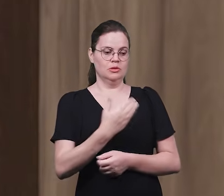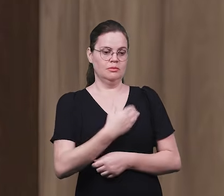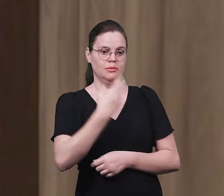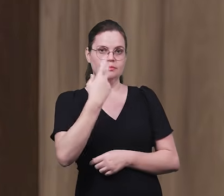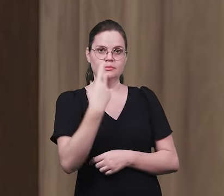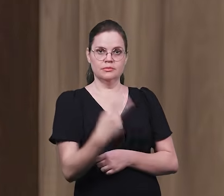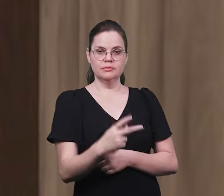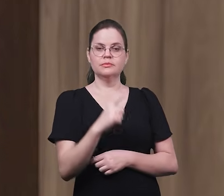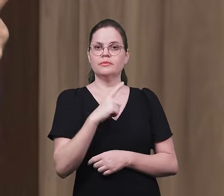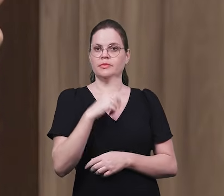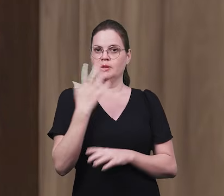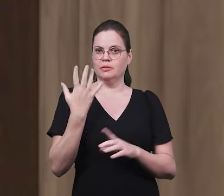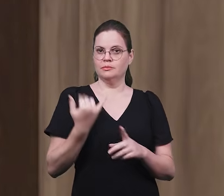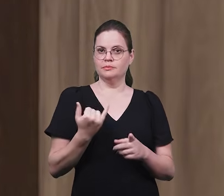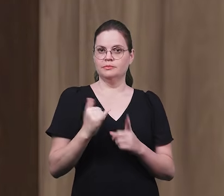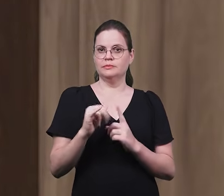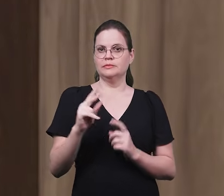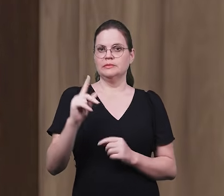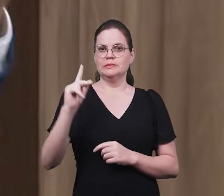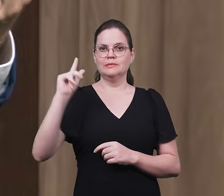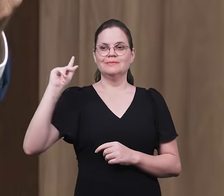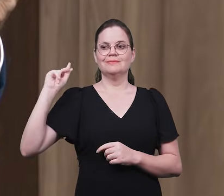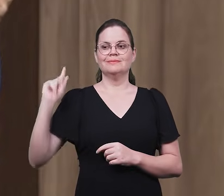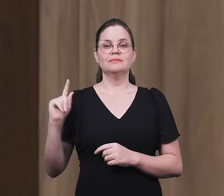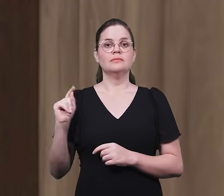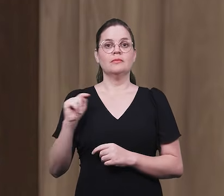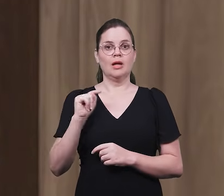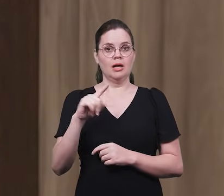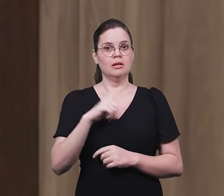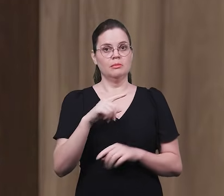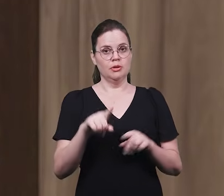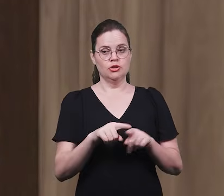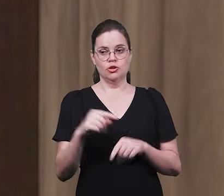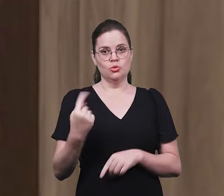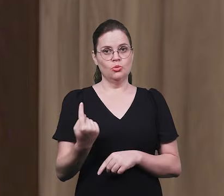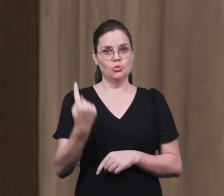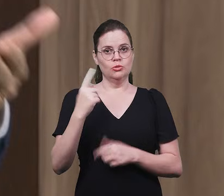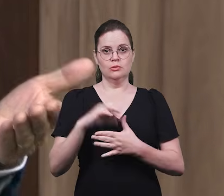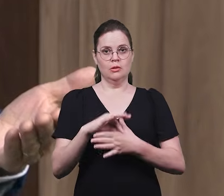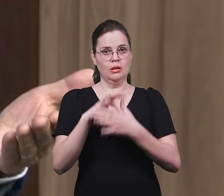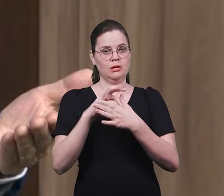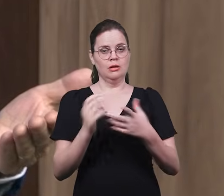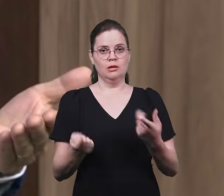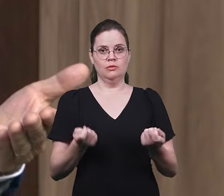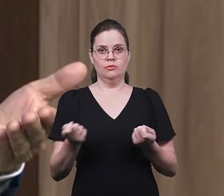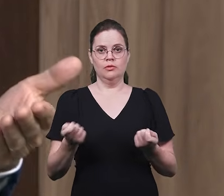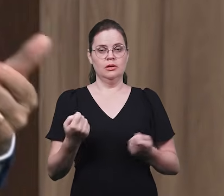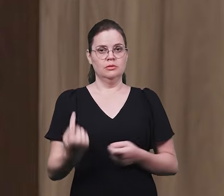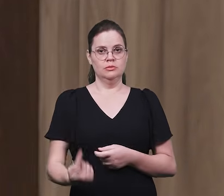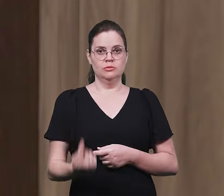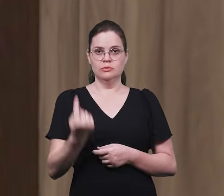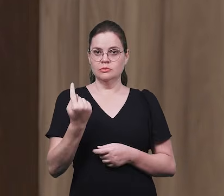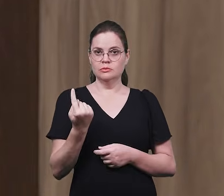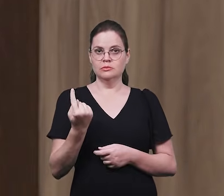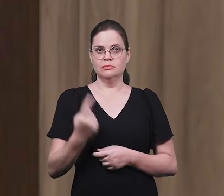companheiros, de forma profética, naquela época, eles estavam num governo único.